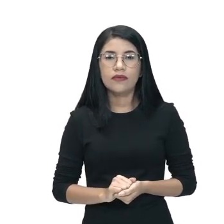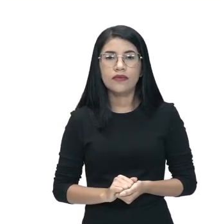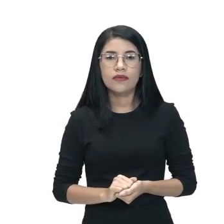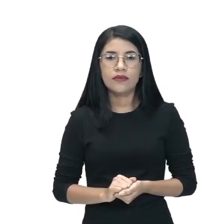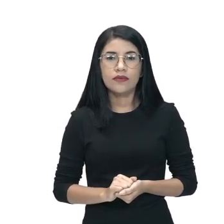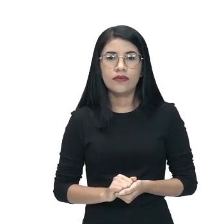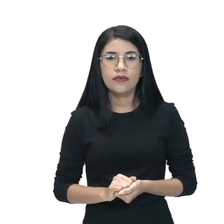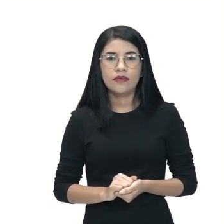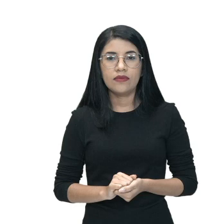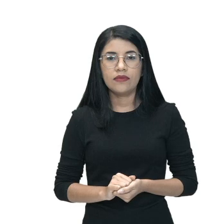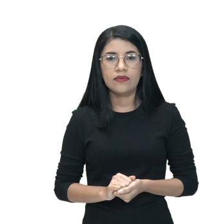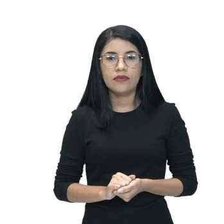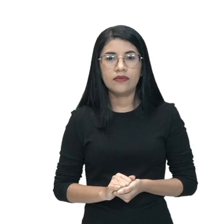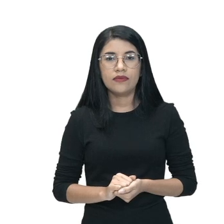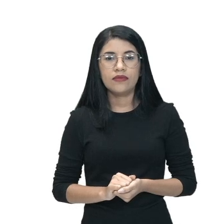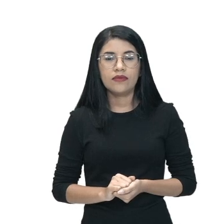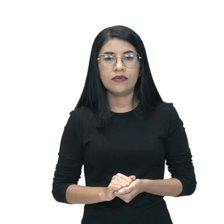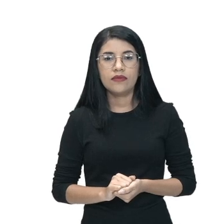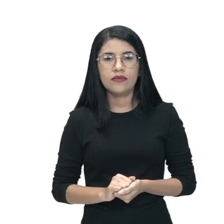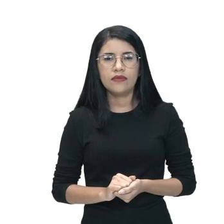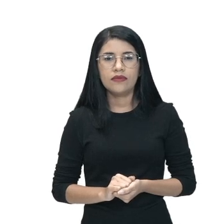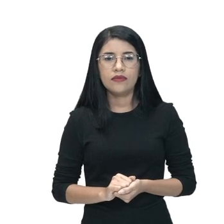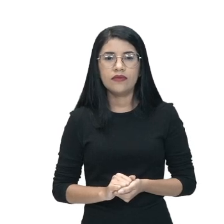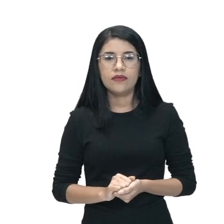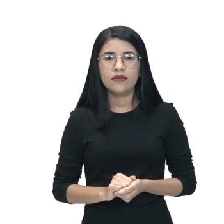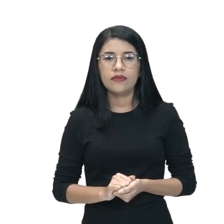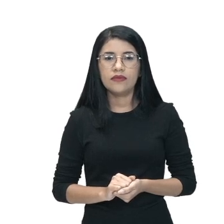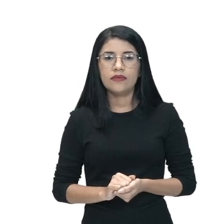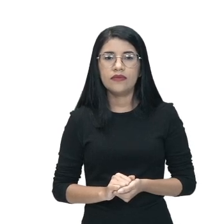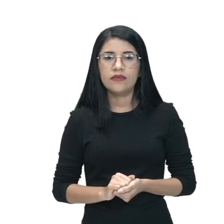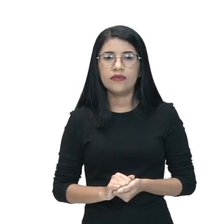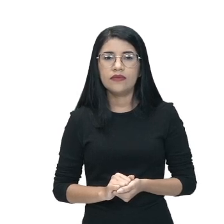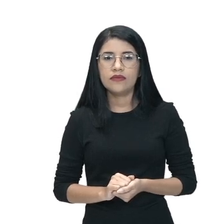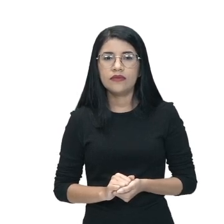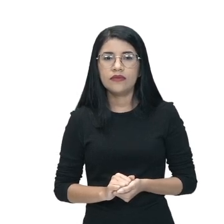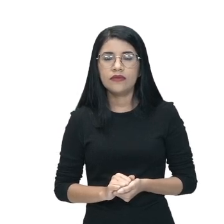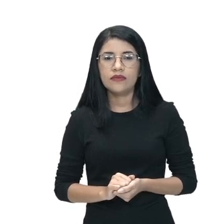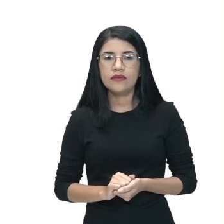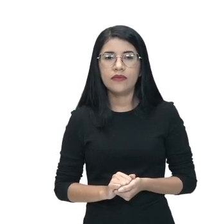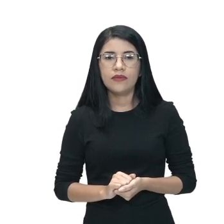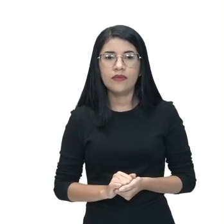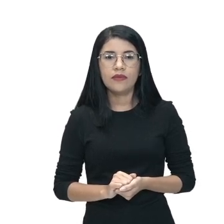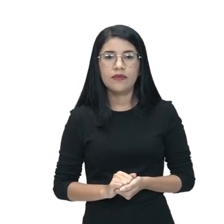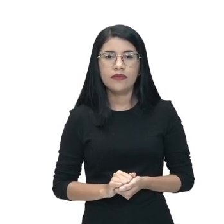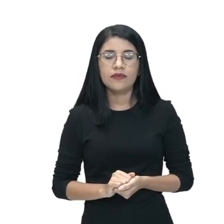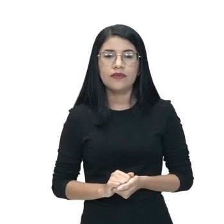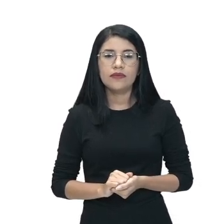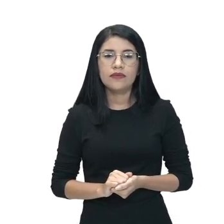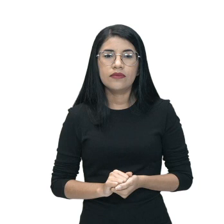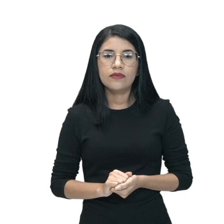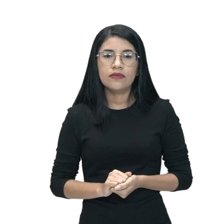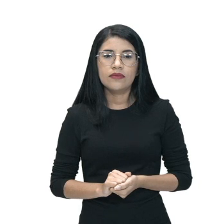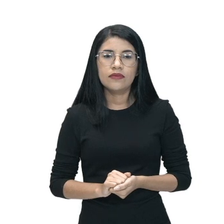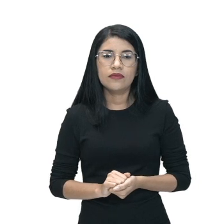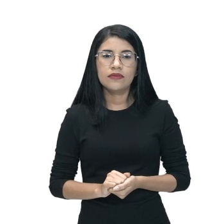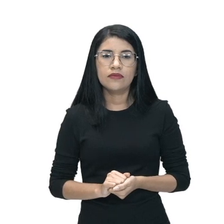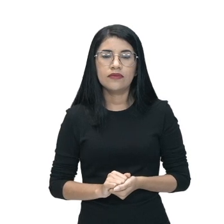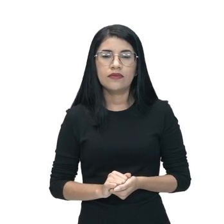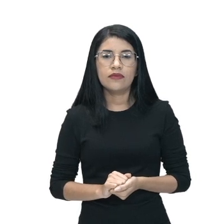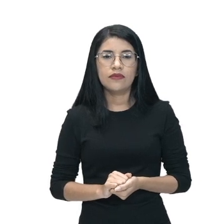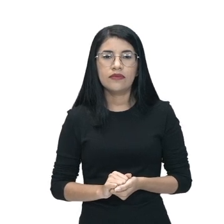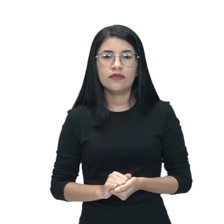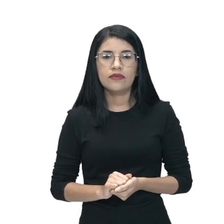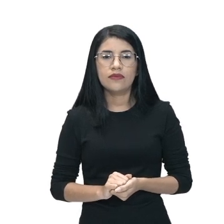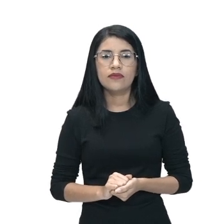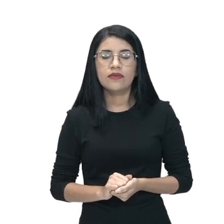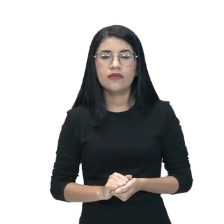135 dividido por 9 dá 1. 9 por 13 dá 1. Sobra 4, 45 é 15.